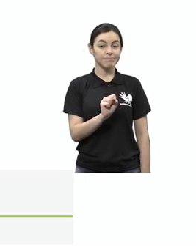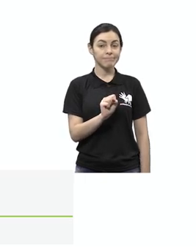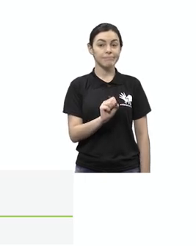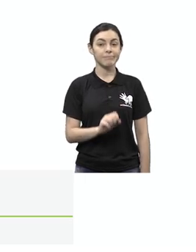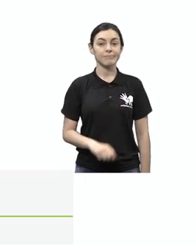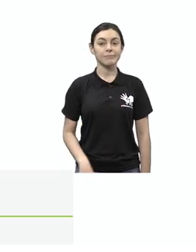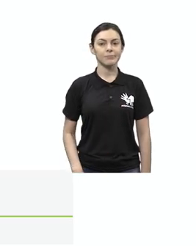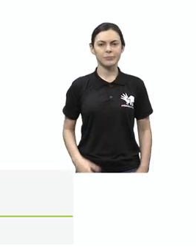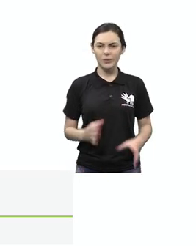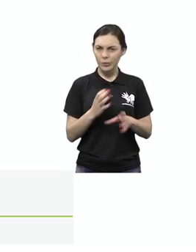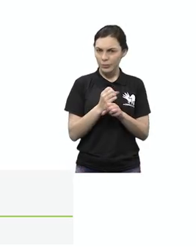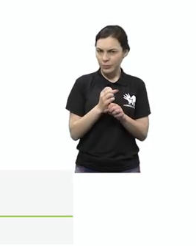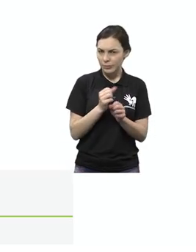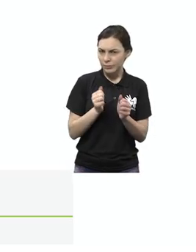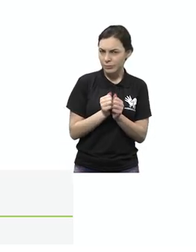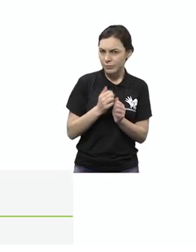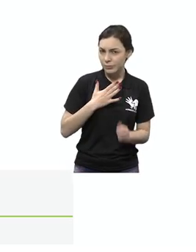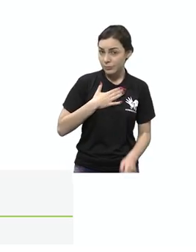1, 2, 3, 4, 5, 6, 7, 8.